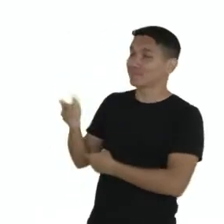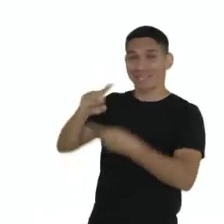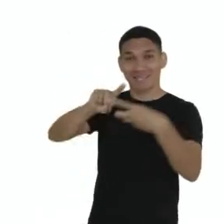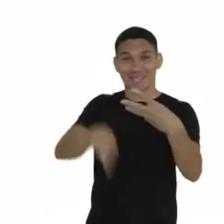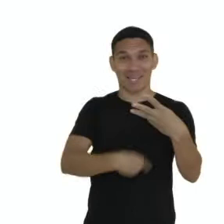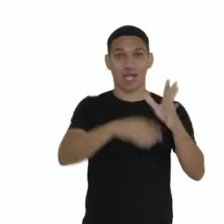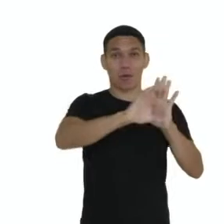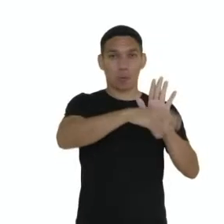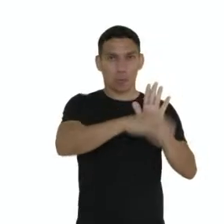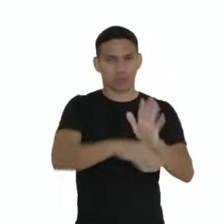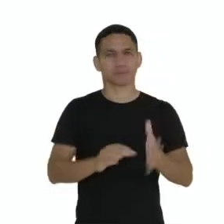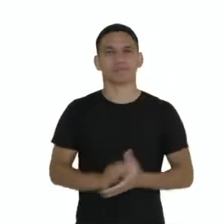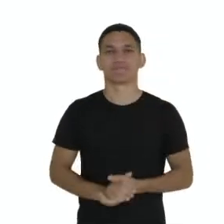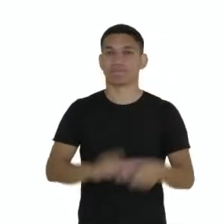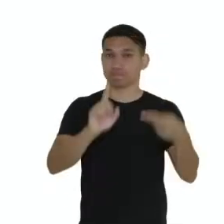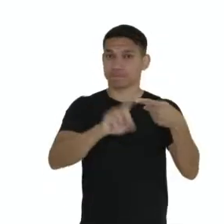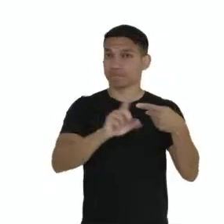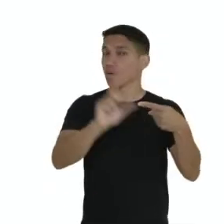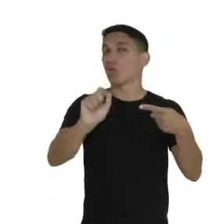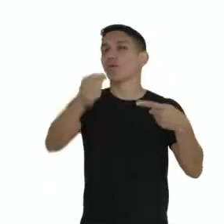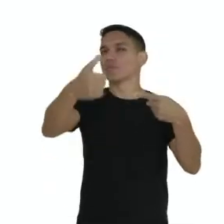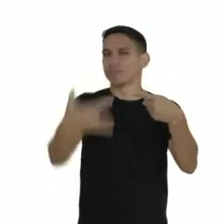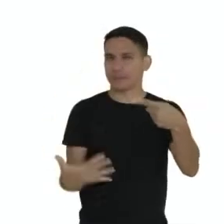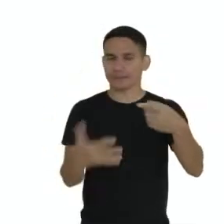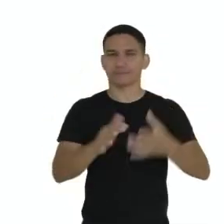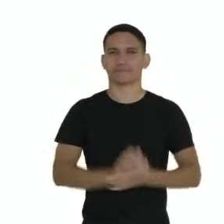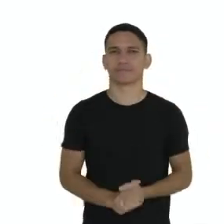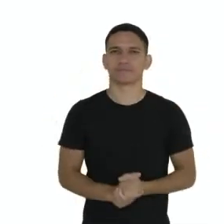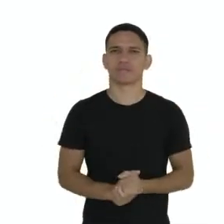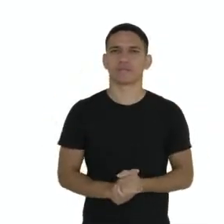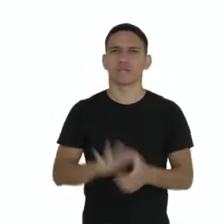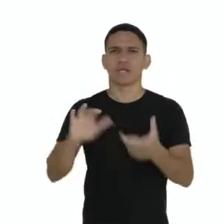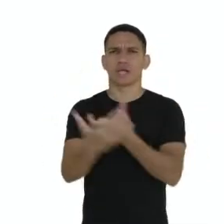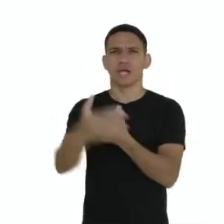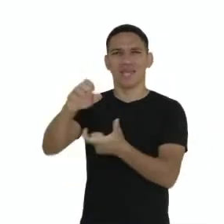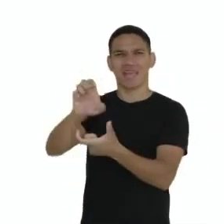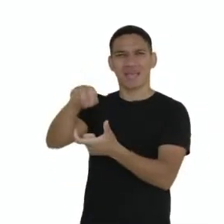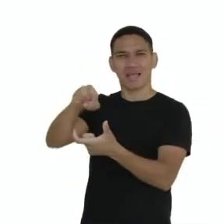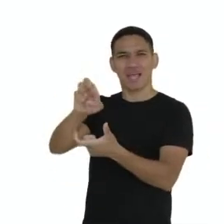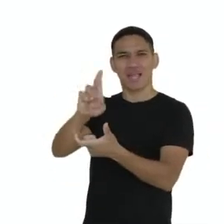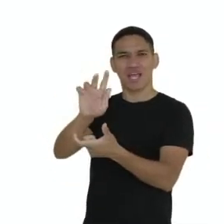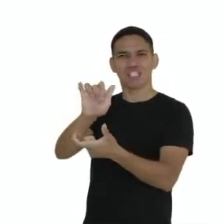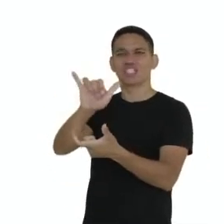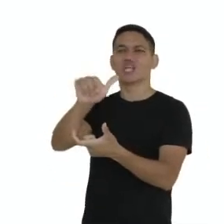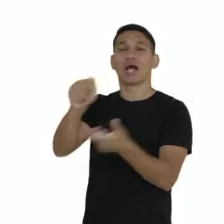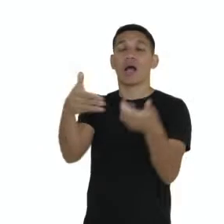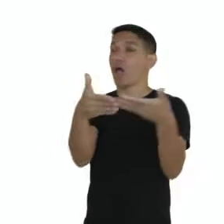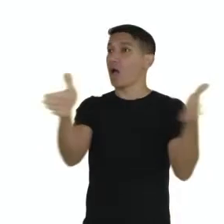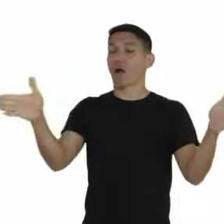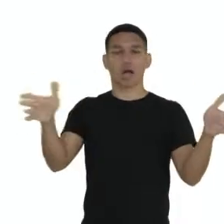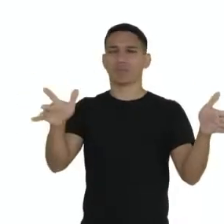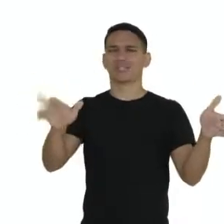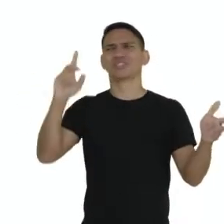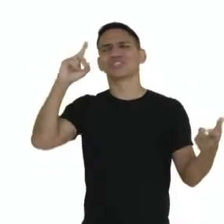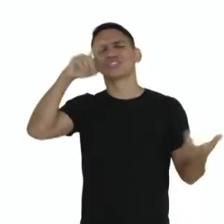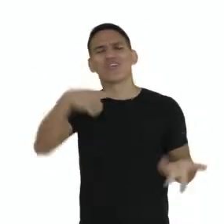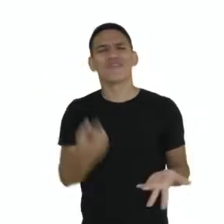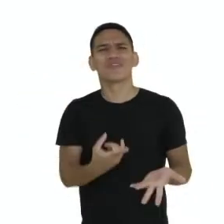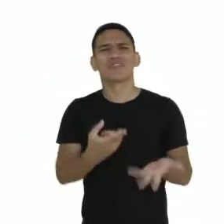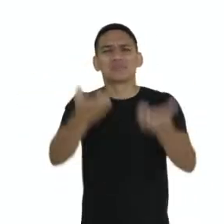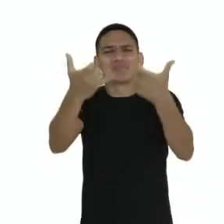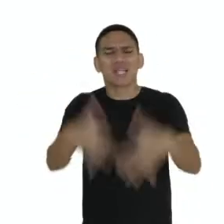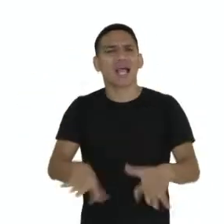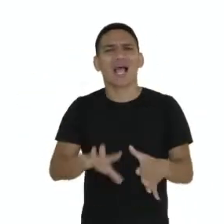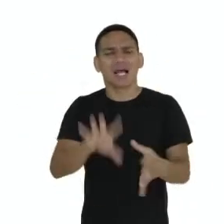aqui. Então, o primeiro deles é que o termo energia é tão amplo que é difícil de pensar em uma definição simples.